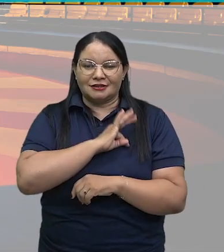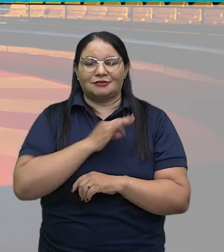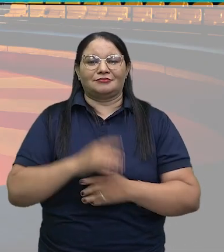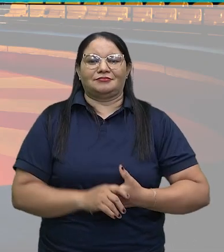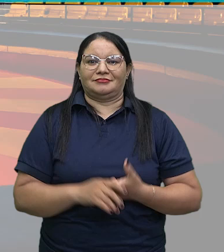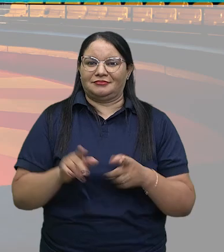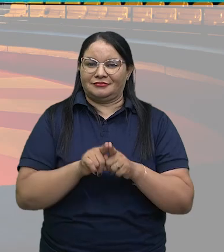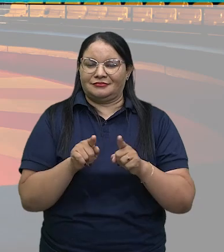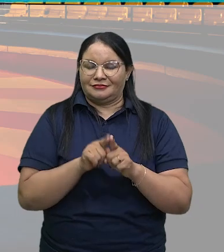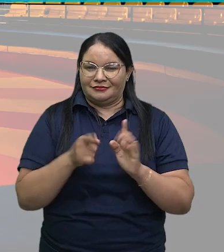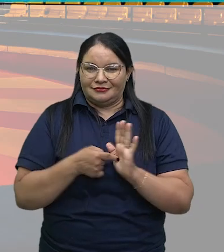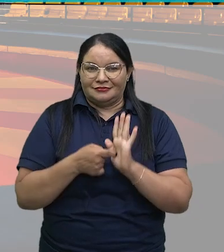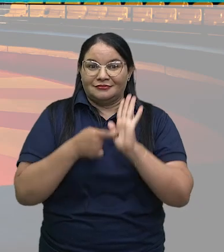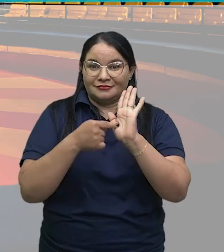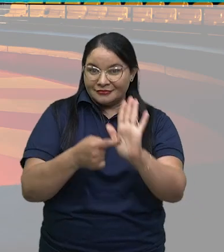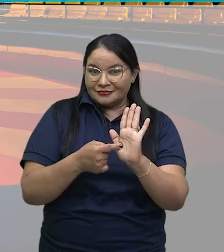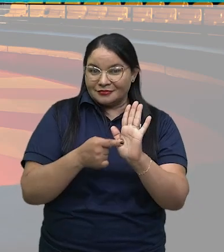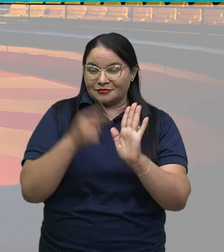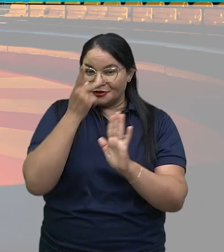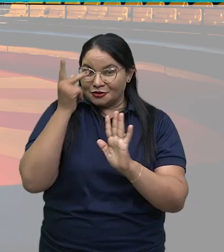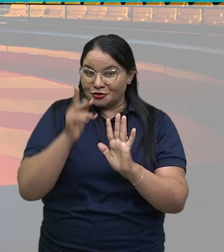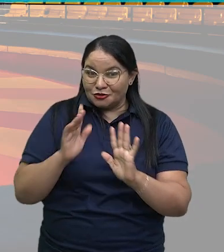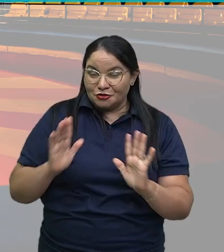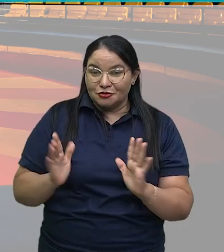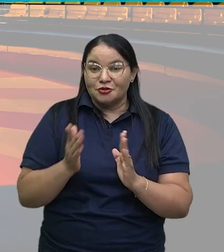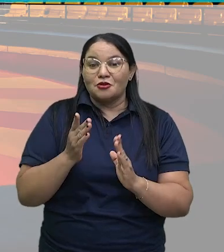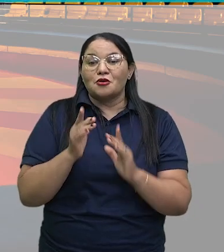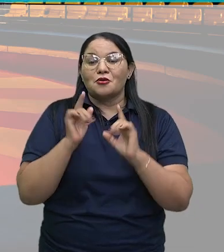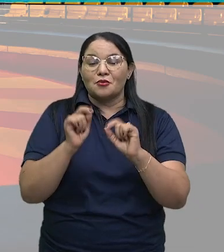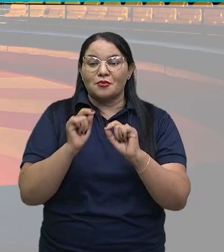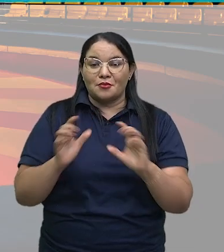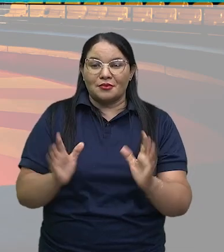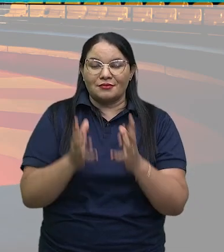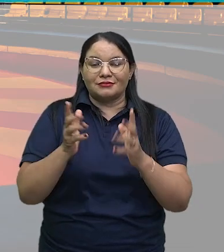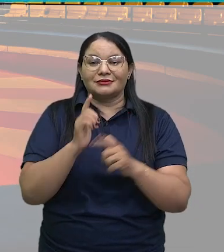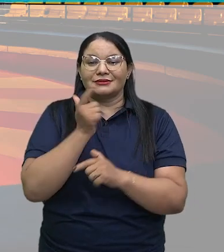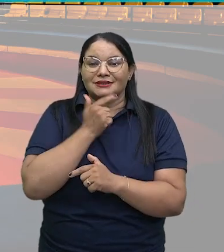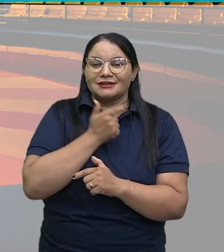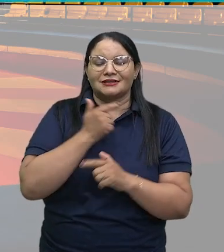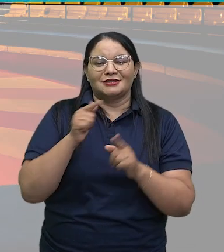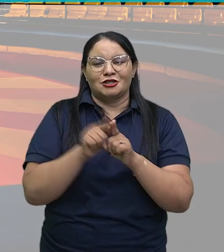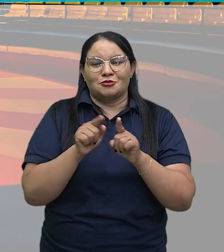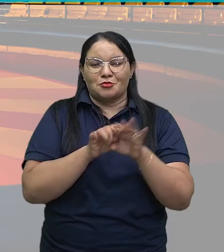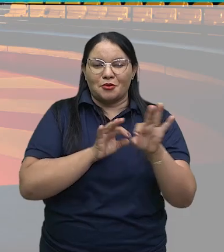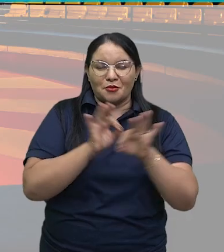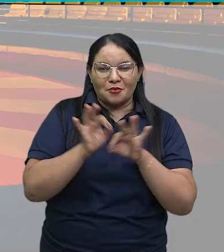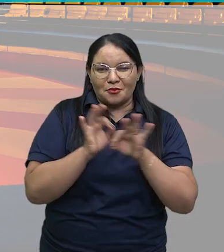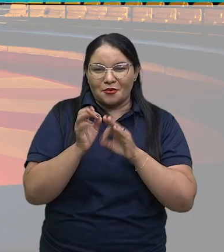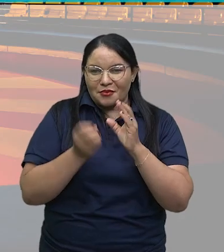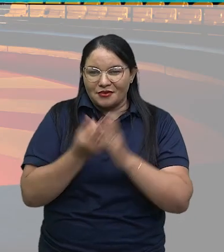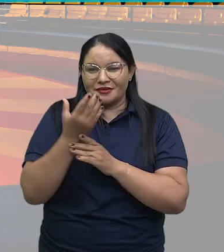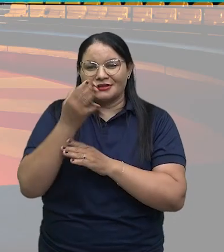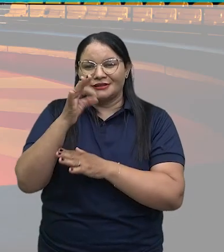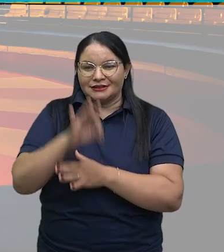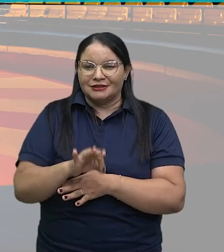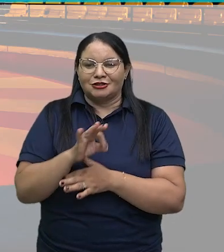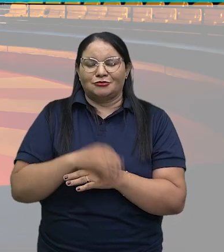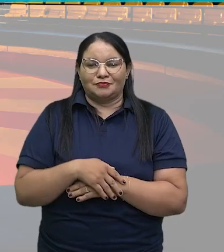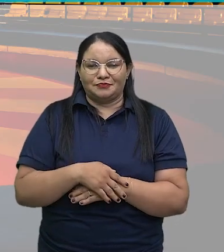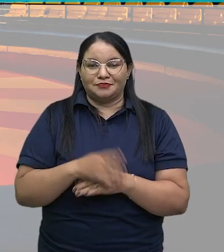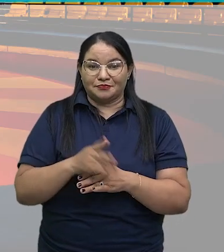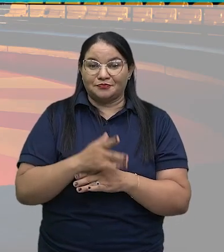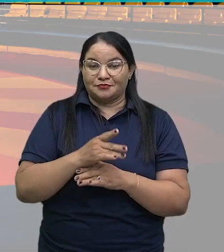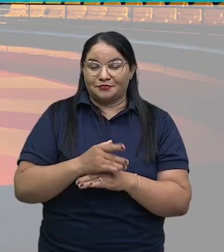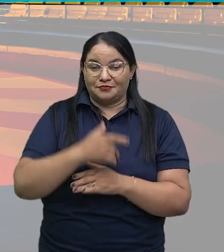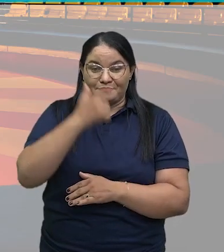técnica, surpreendendo o público não apenas pelo riso, mas também pela originalidade. Aí vocês estão vendo